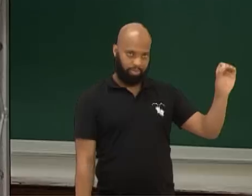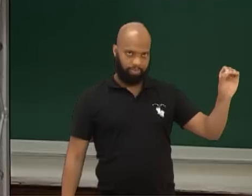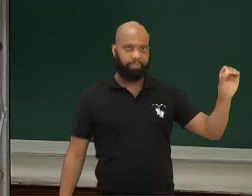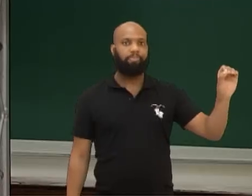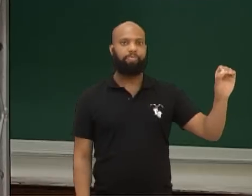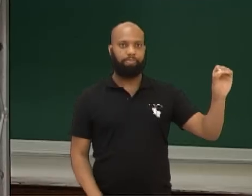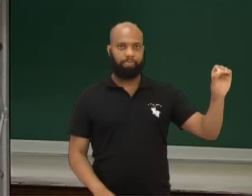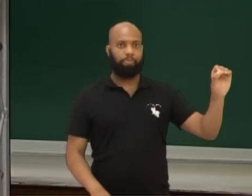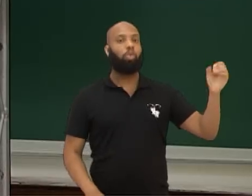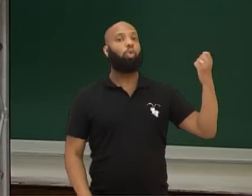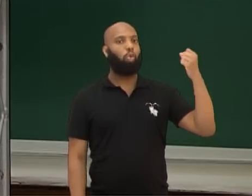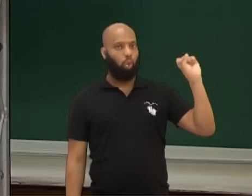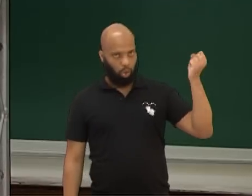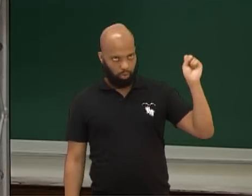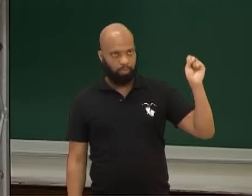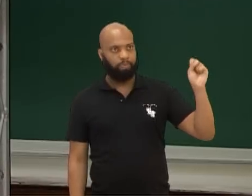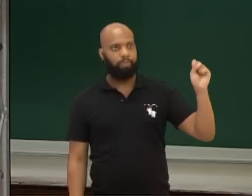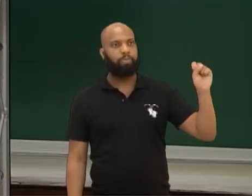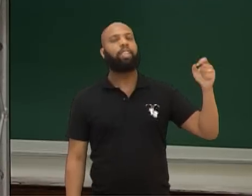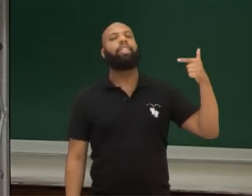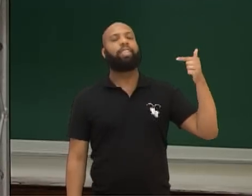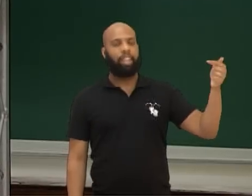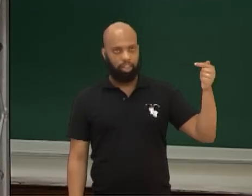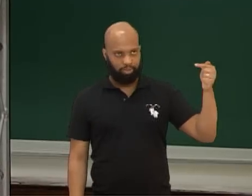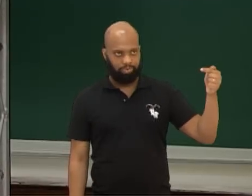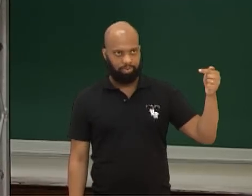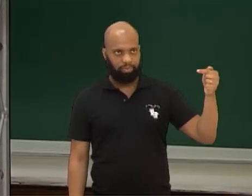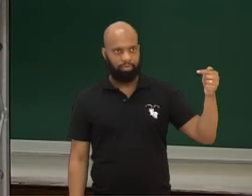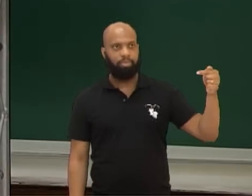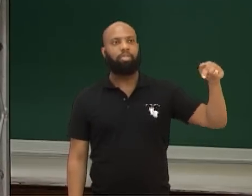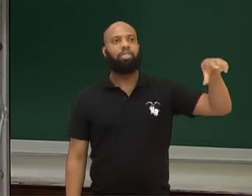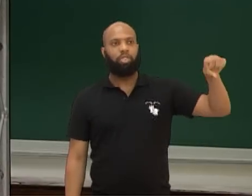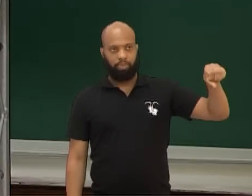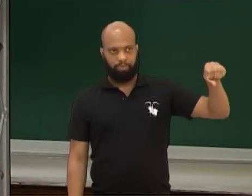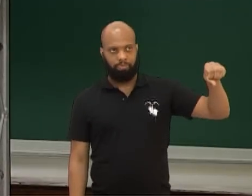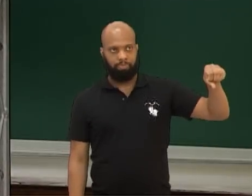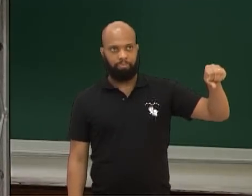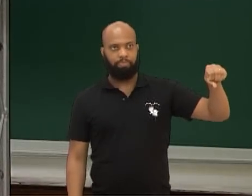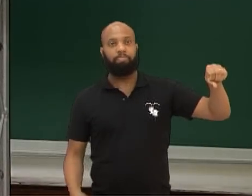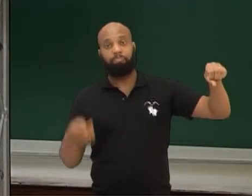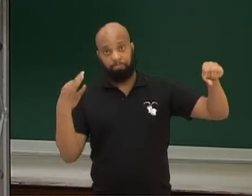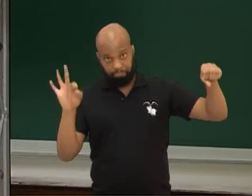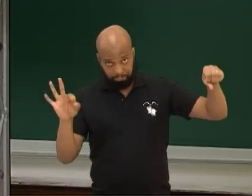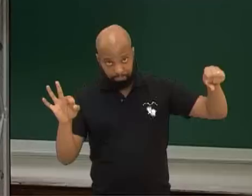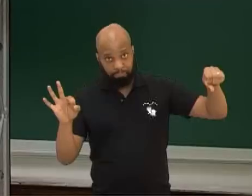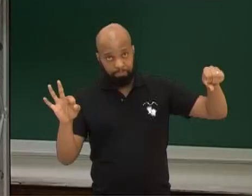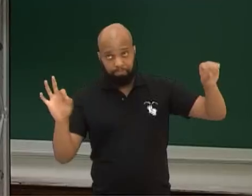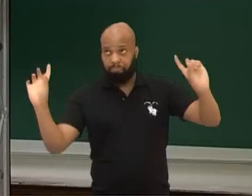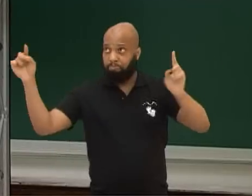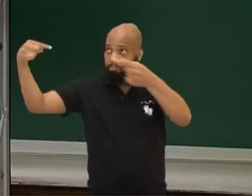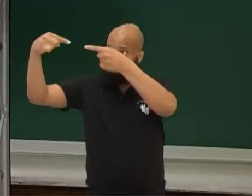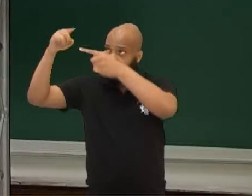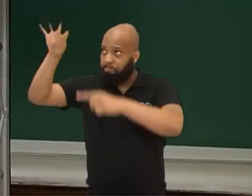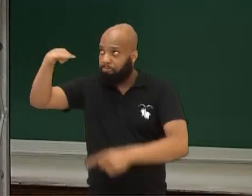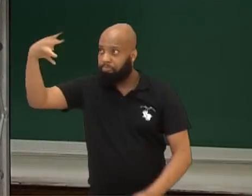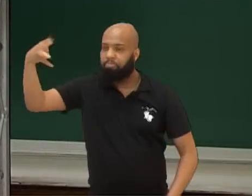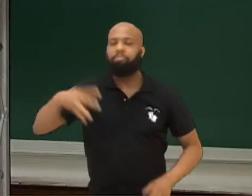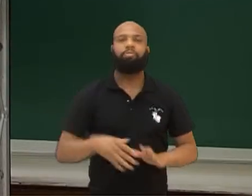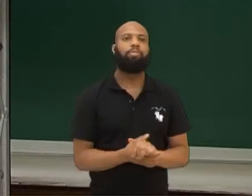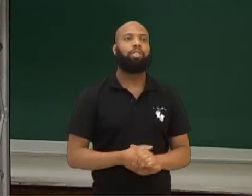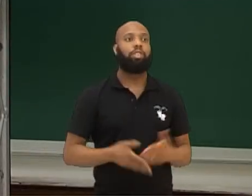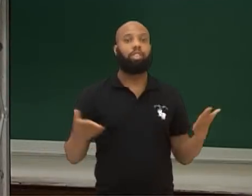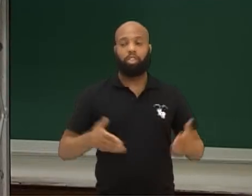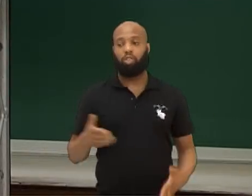cestas, 8 cestas, 7 cestas, 9 cestas. Certinho, né?